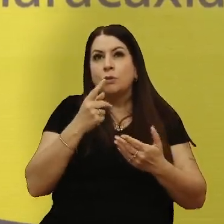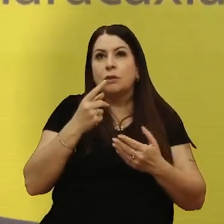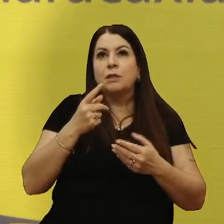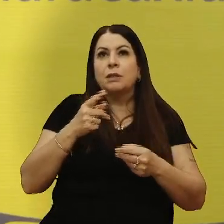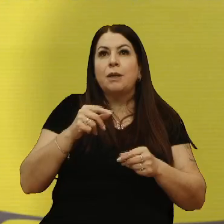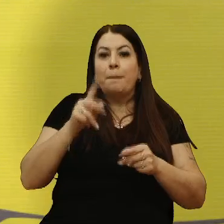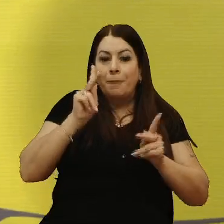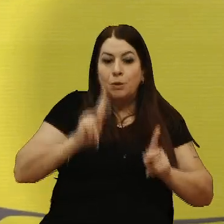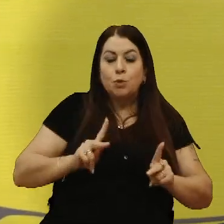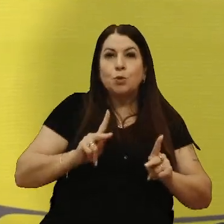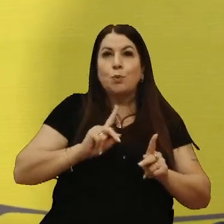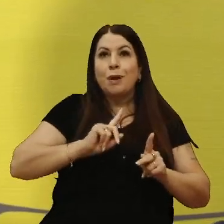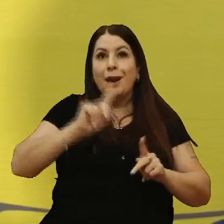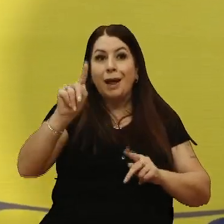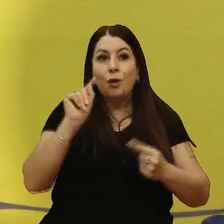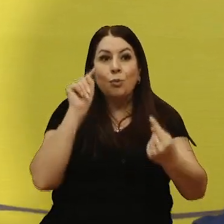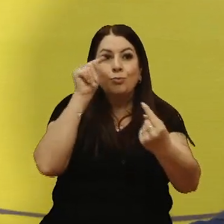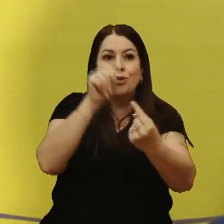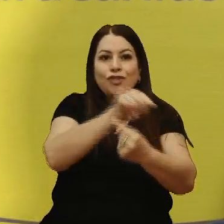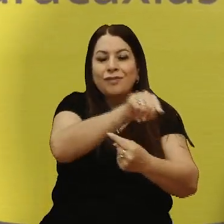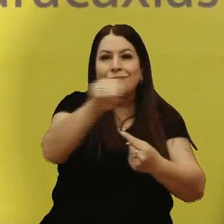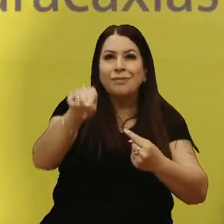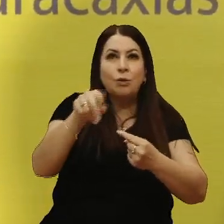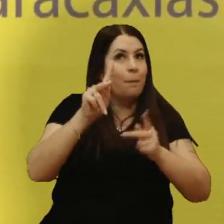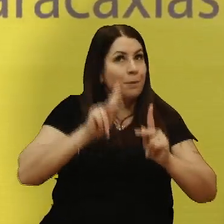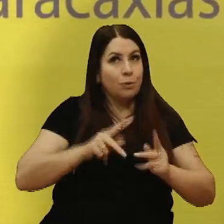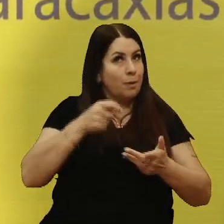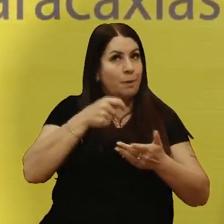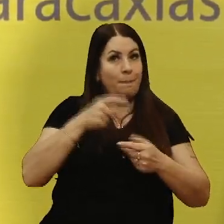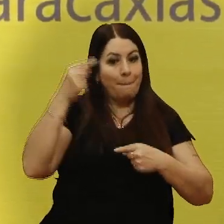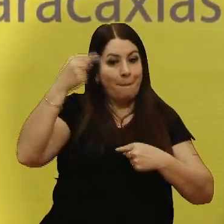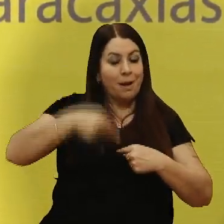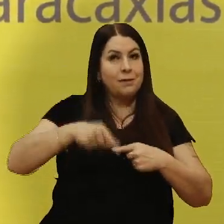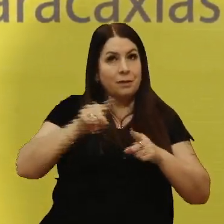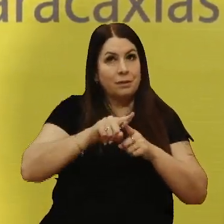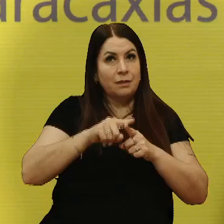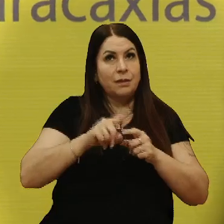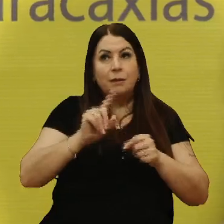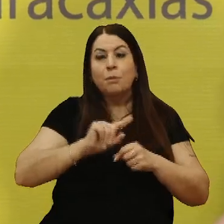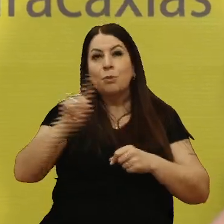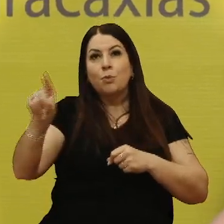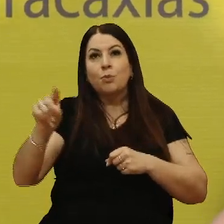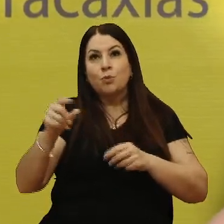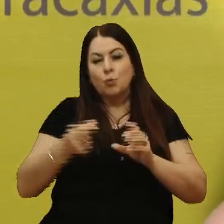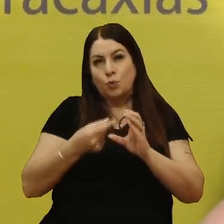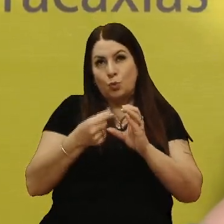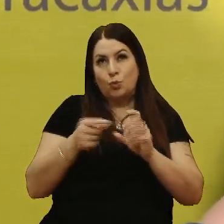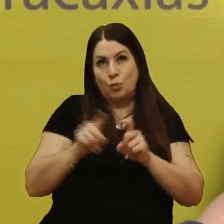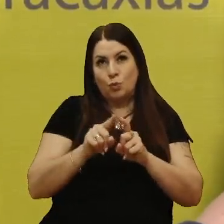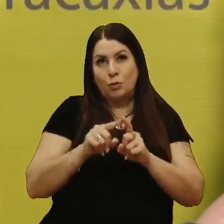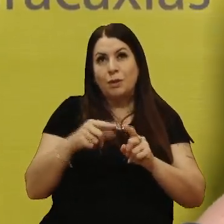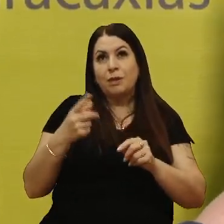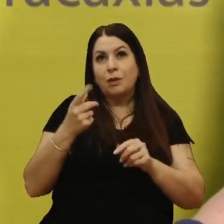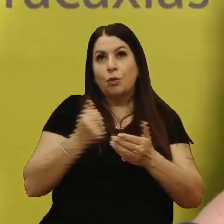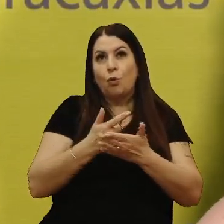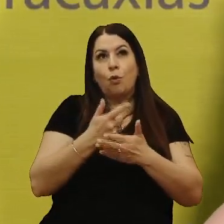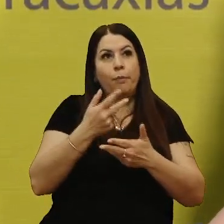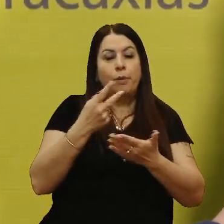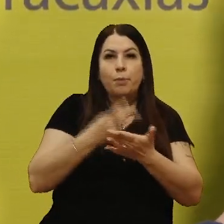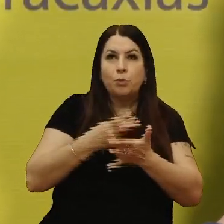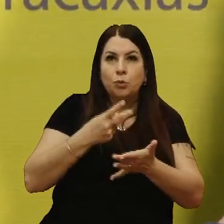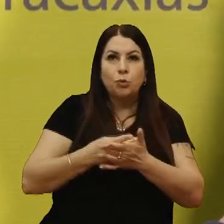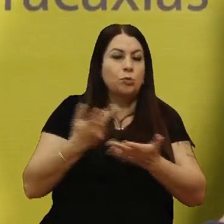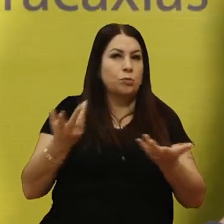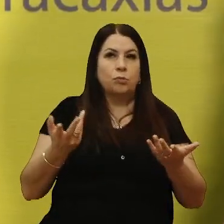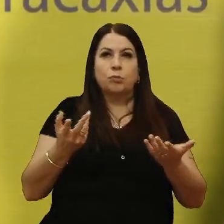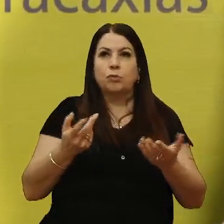da pessoa, né, lá na ponta, porque não é somente a pessoa que passa no pedágio, ela tem que repassar os custos, né, a quem compra algum produto, seja